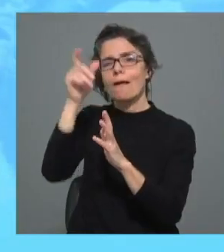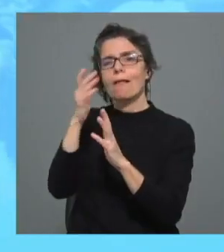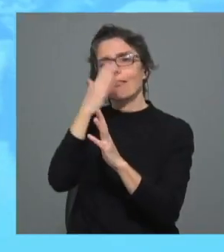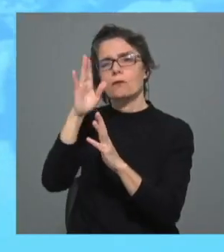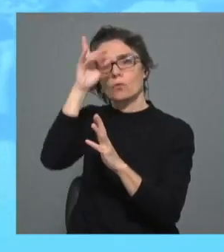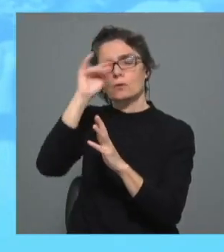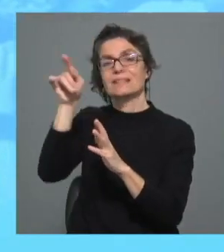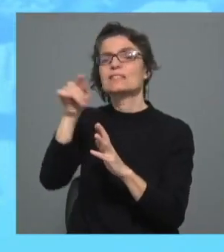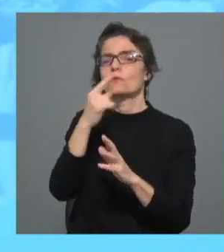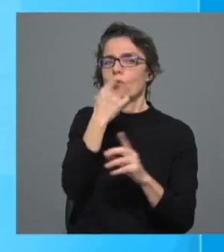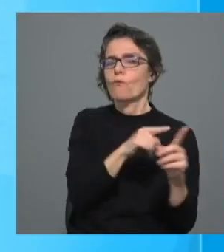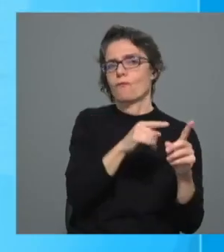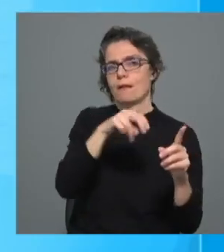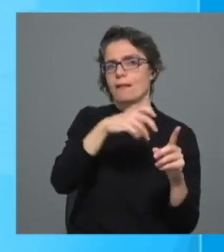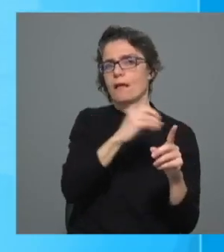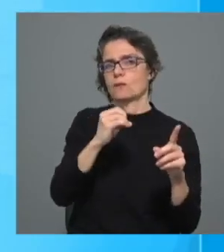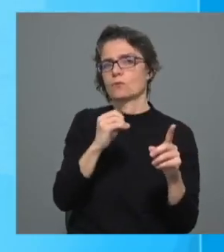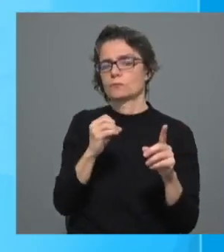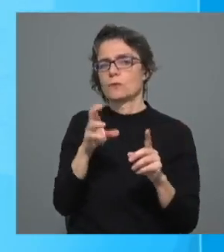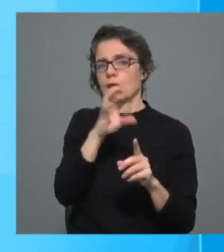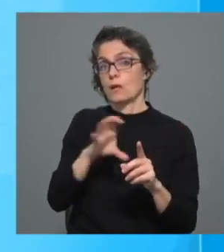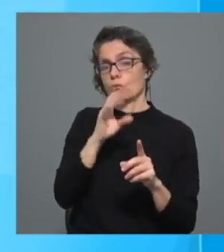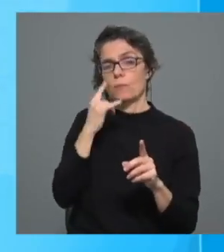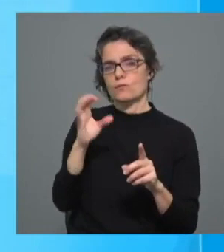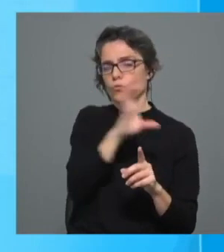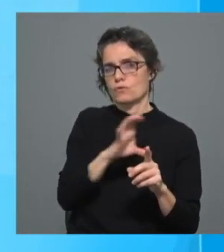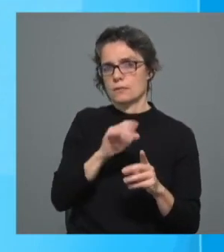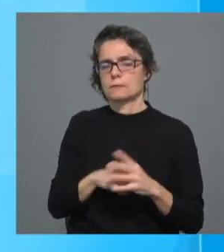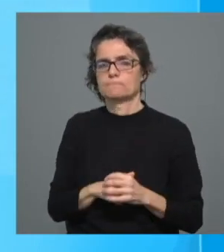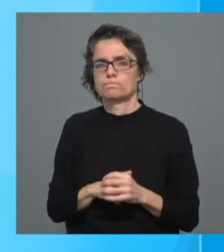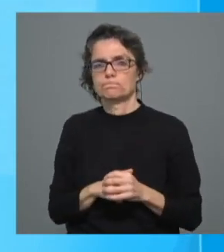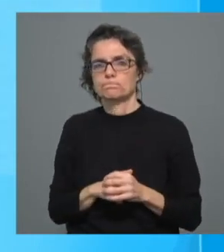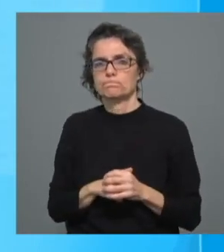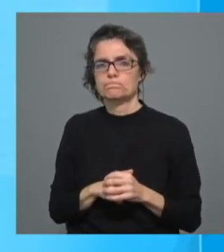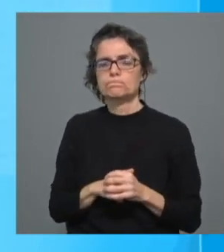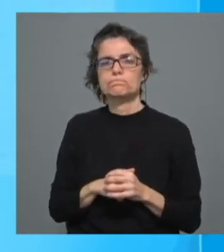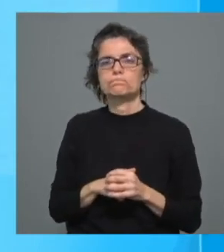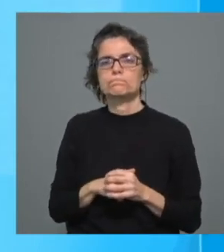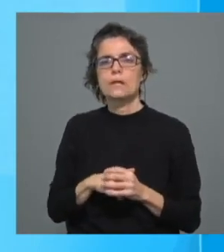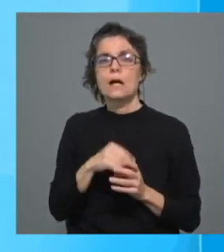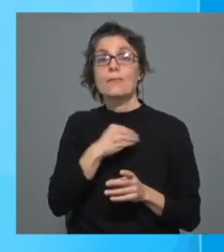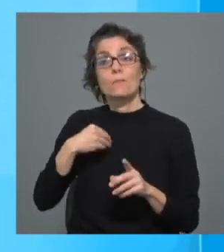NATO. Na Polónia, Biden disse que as decisões que se tomarem